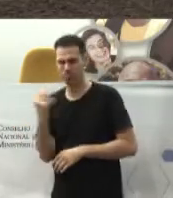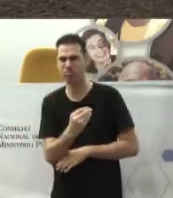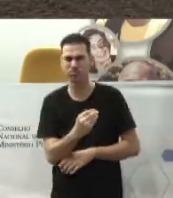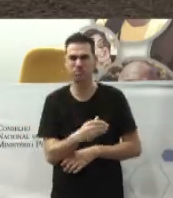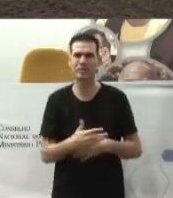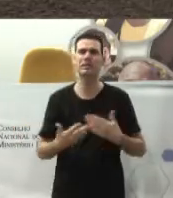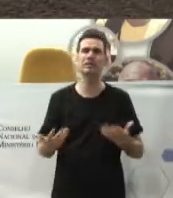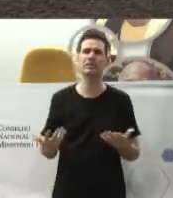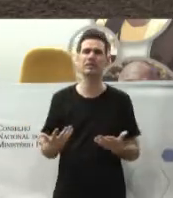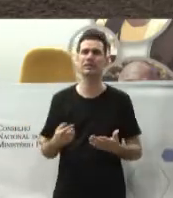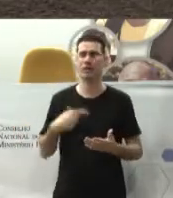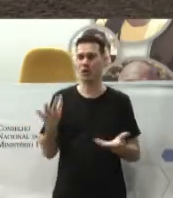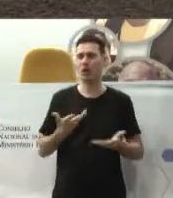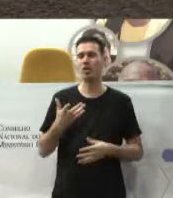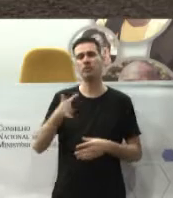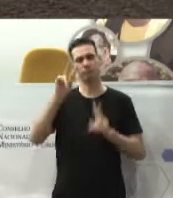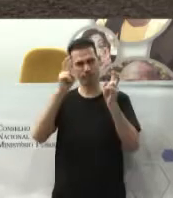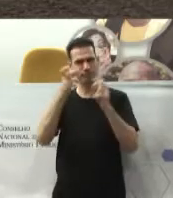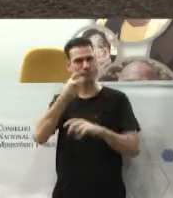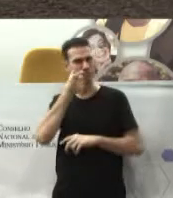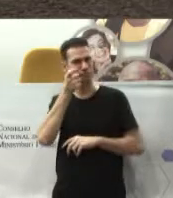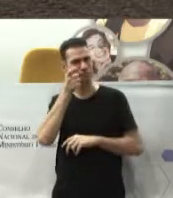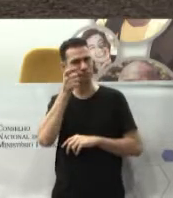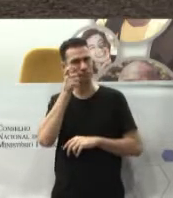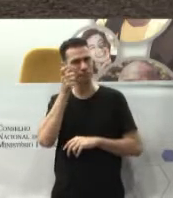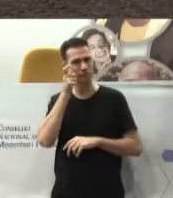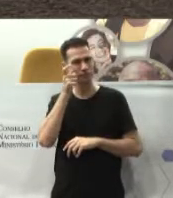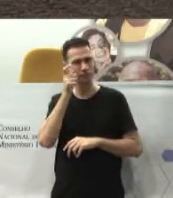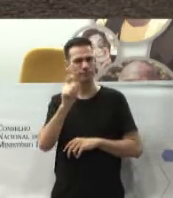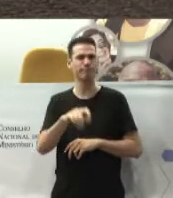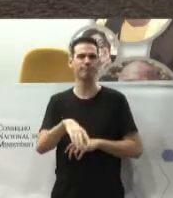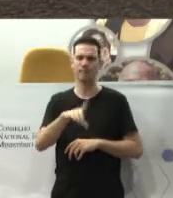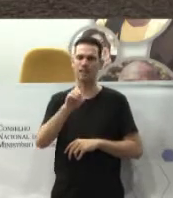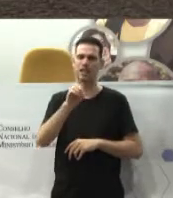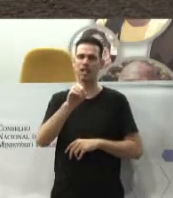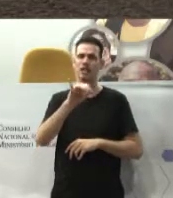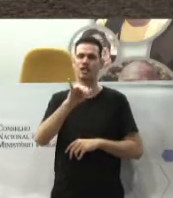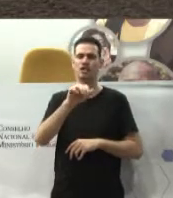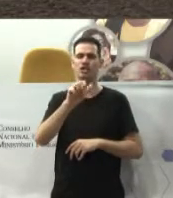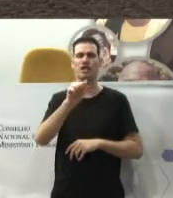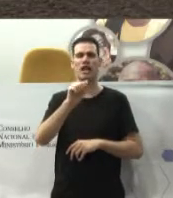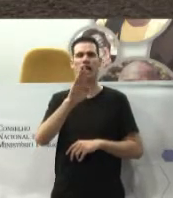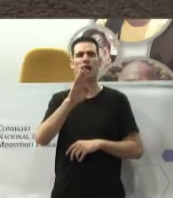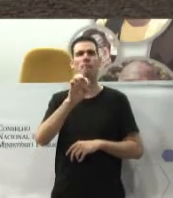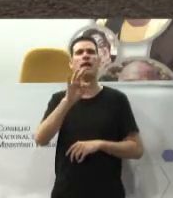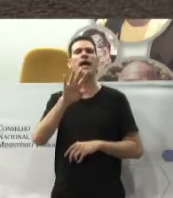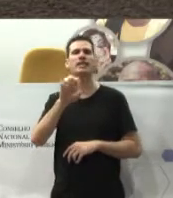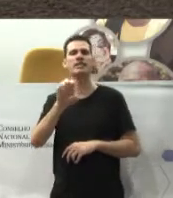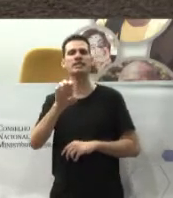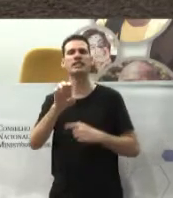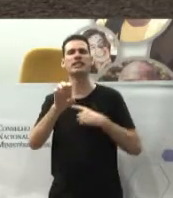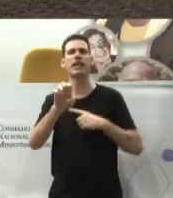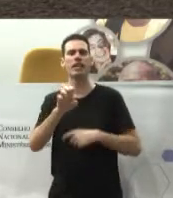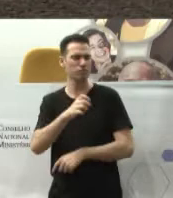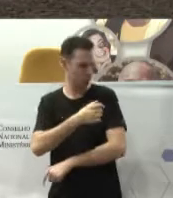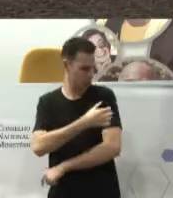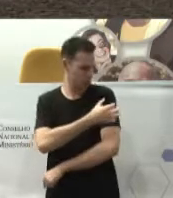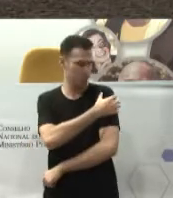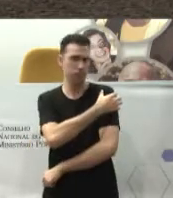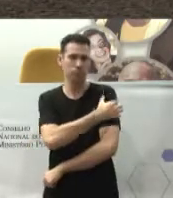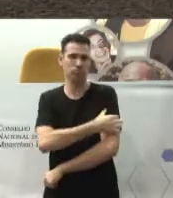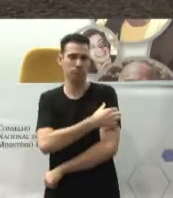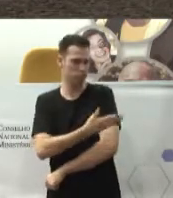agora interessantíssima no tratamento de diabetes, que é aquele adesivo que mede a glicose.